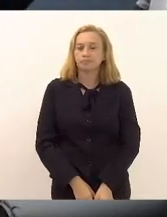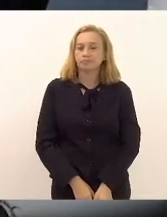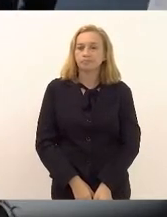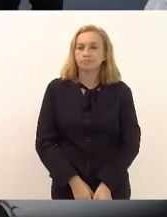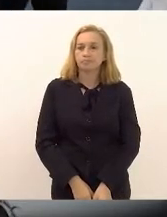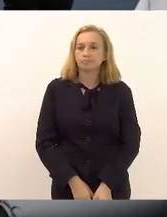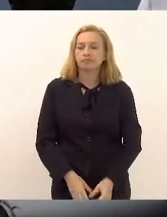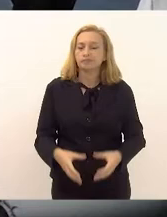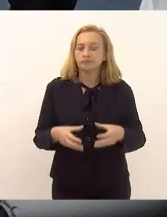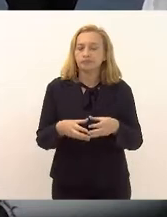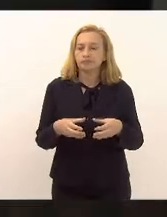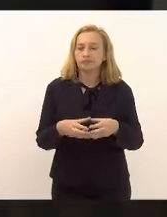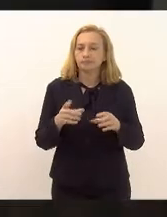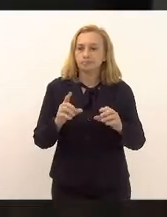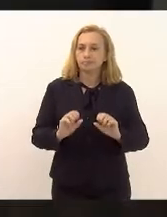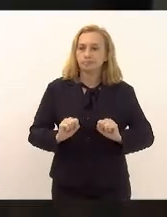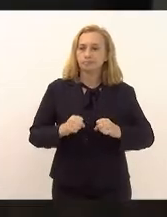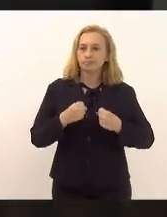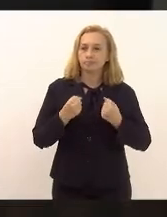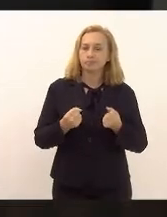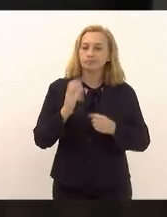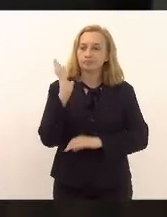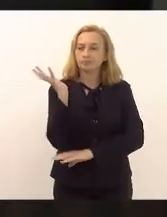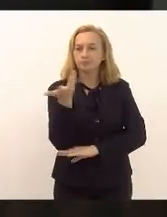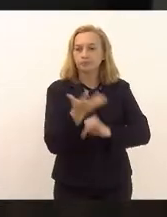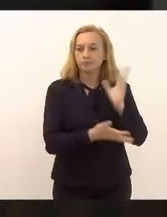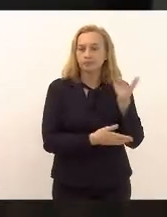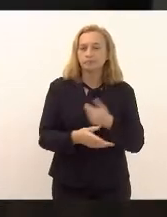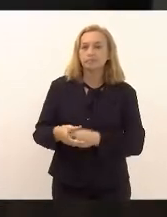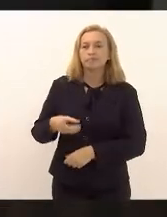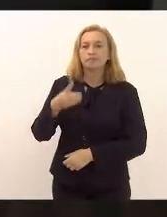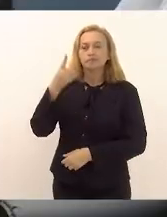Pela Comissão de Defesa do Ambiente, deputado Gustavo Schmidt.